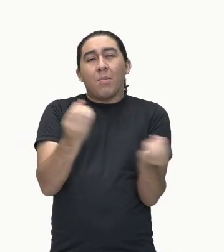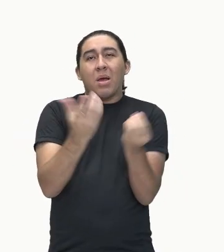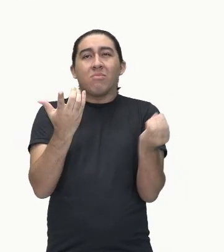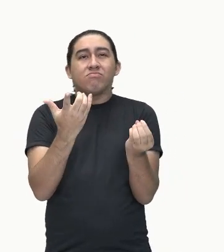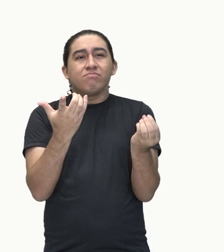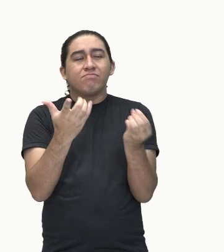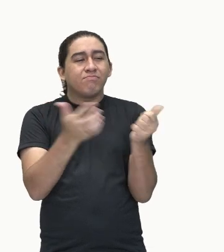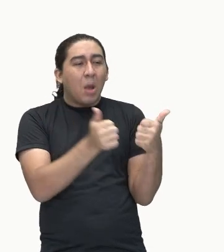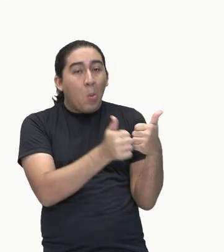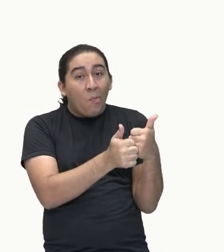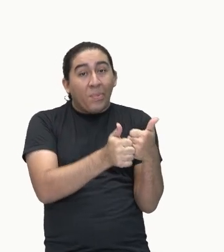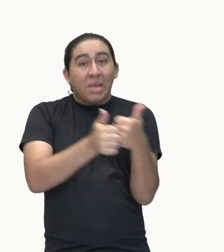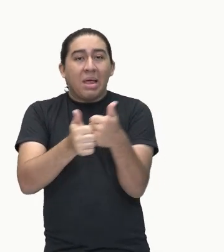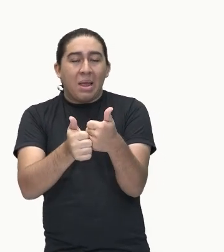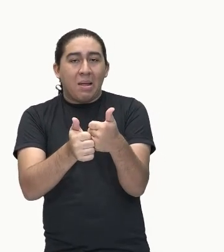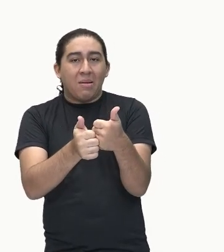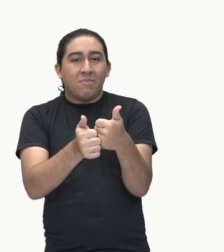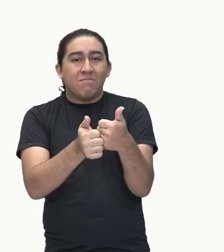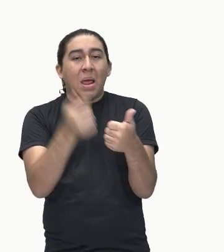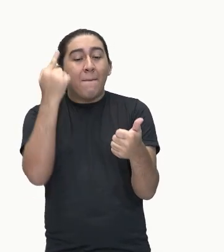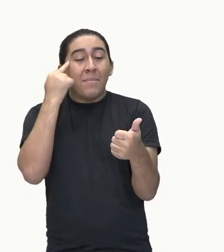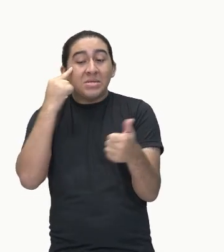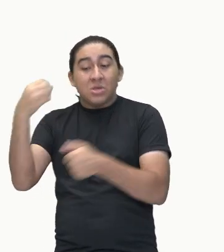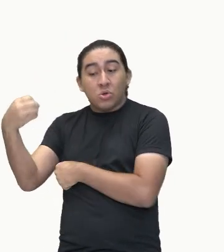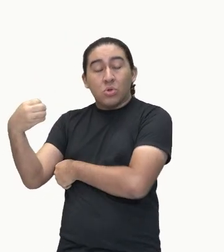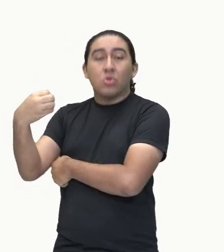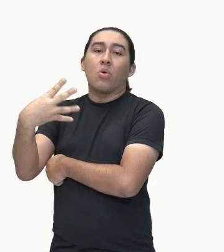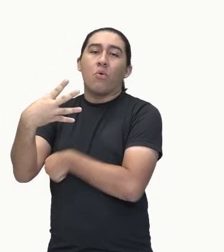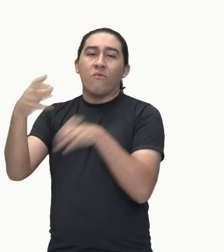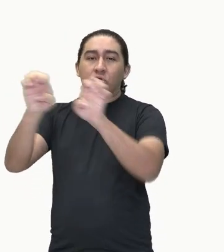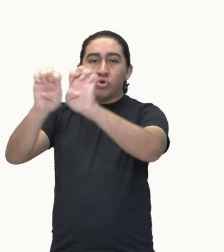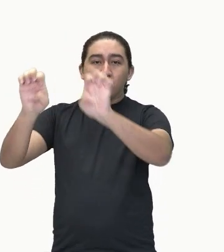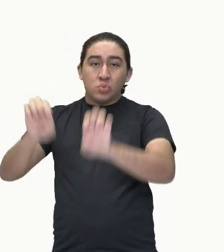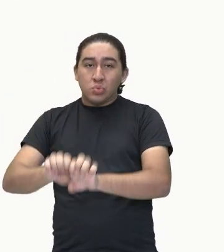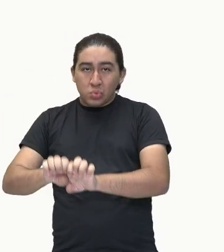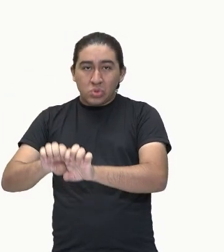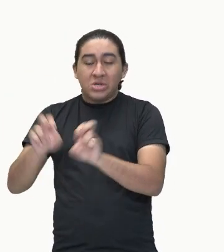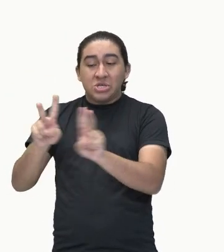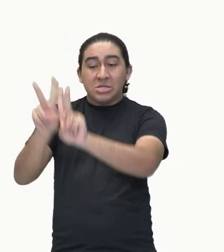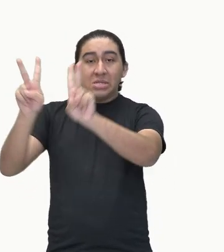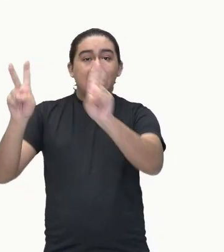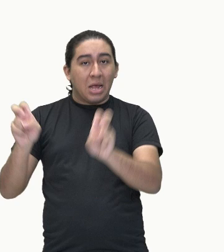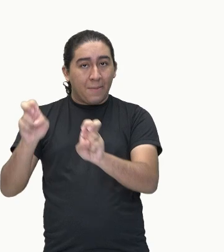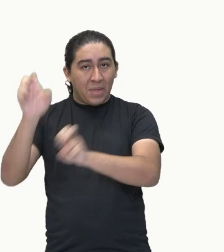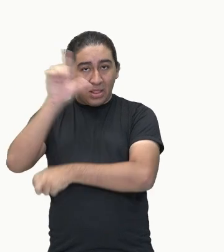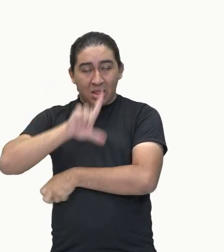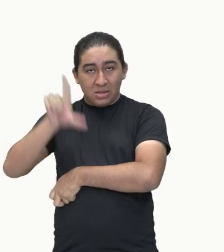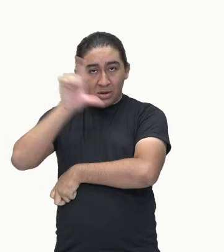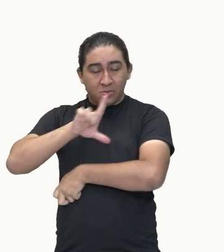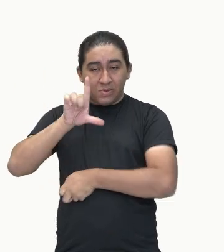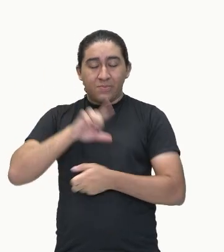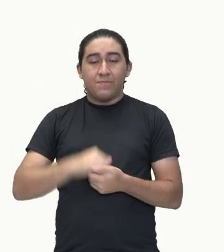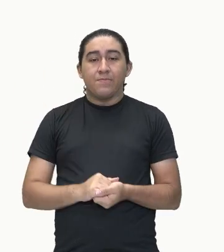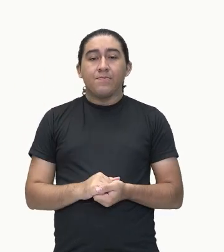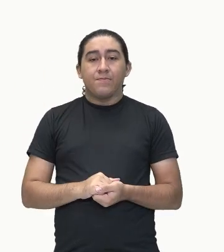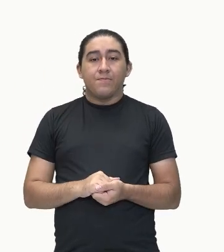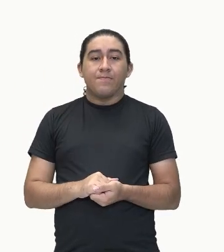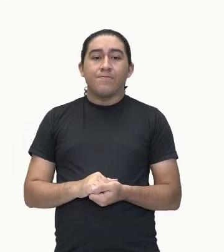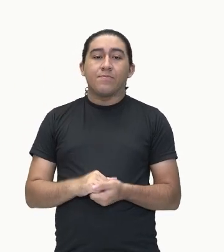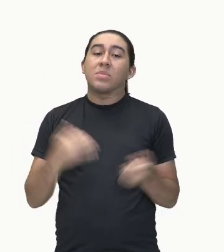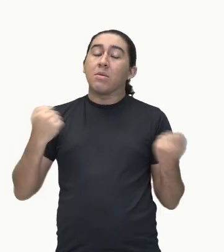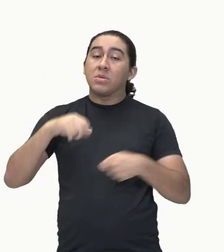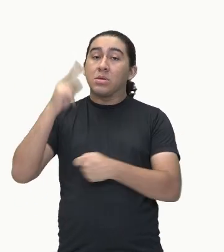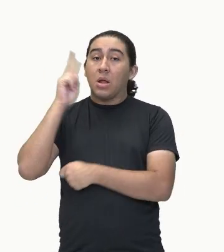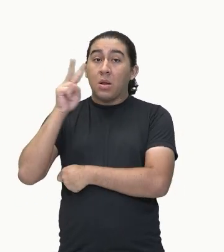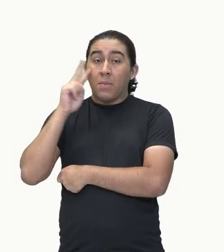apresentando novas vertentes estilísticas ou temáticas em nossa literatura. Então é importante a gente lembrar